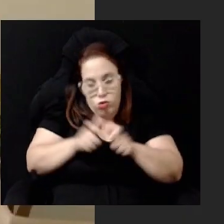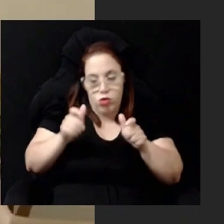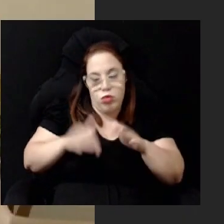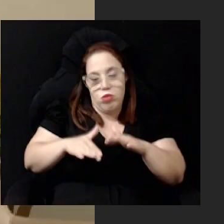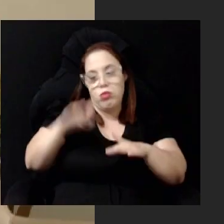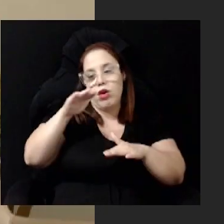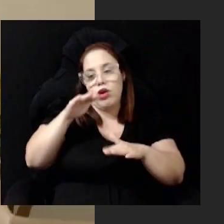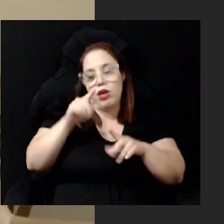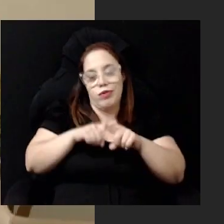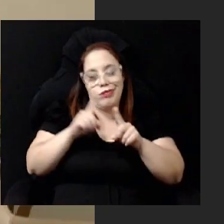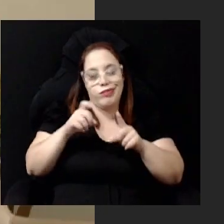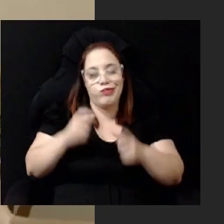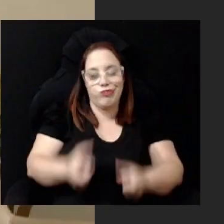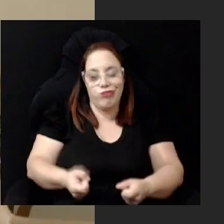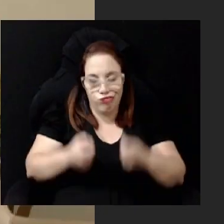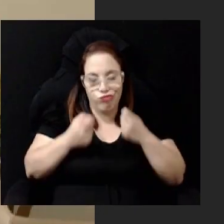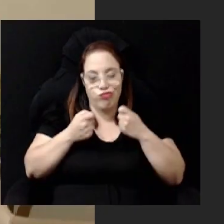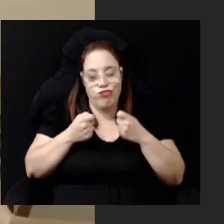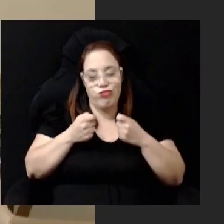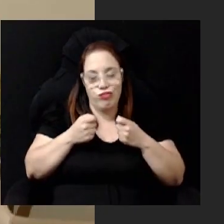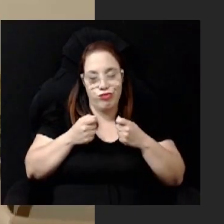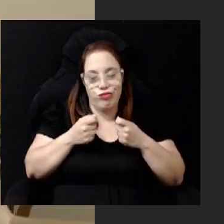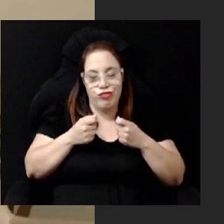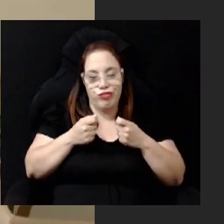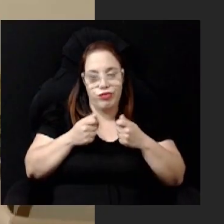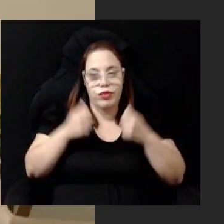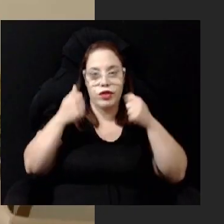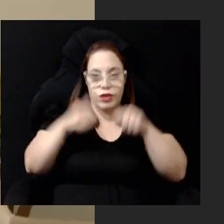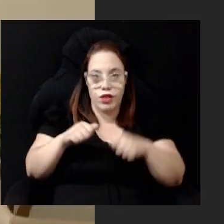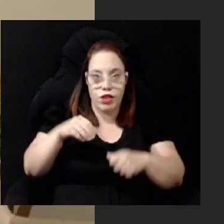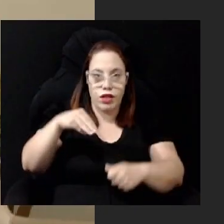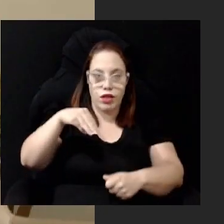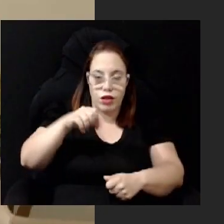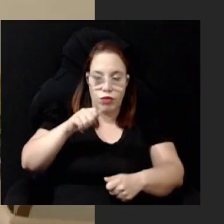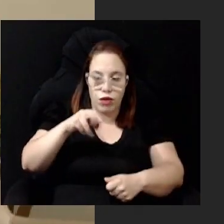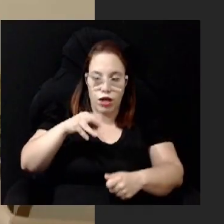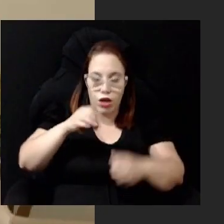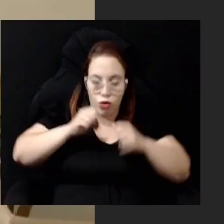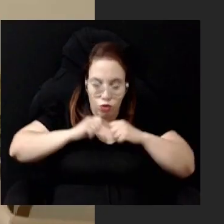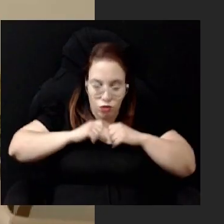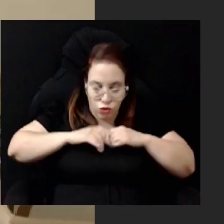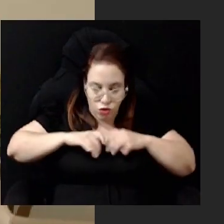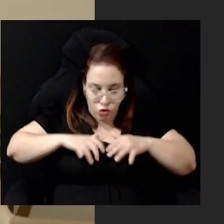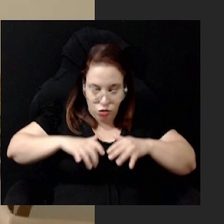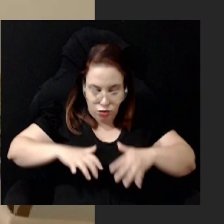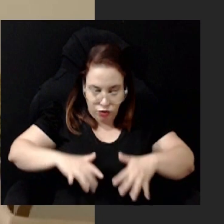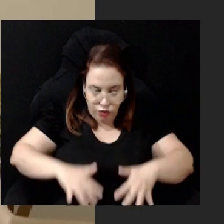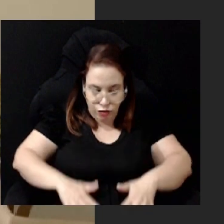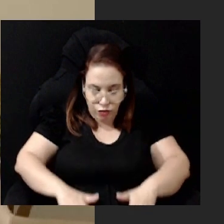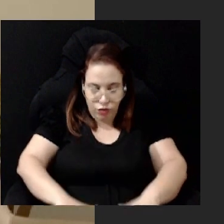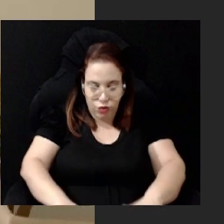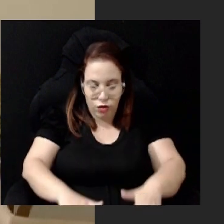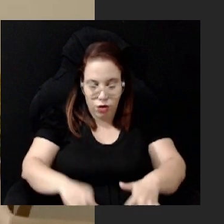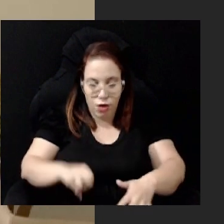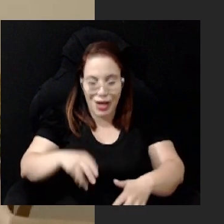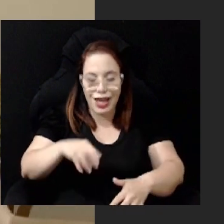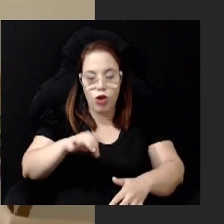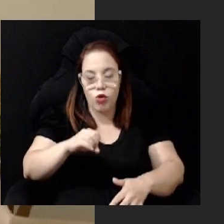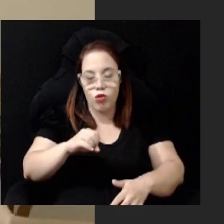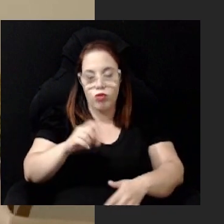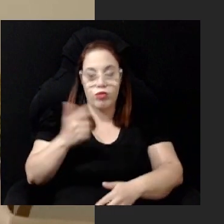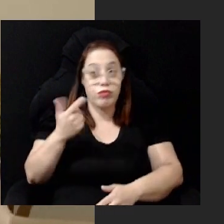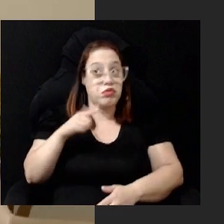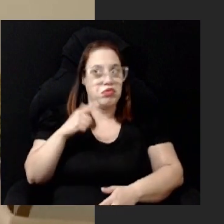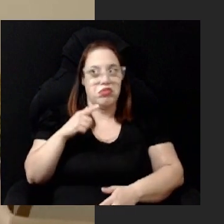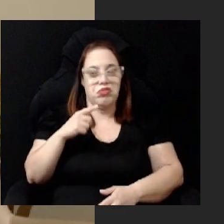alta, mas todo câncer, ele tem a possibilidade de se espalhar pelo corpo e por isso ele é chamado de maligno. Então não